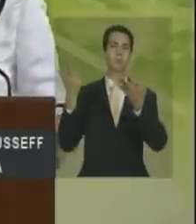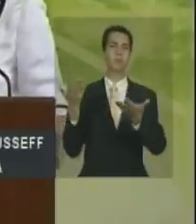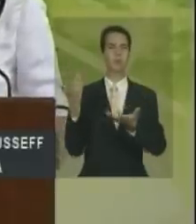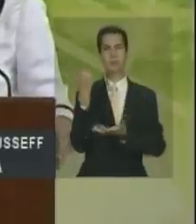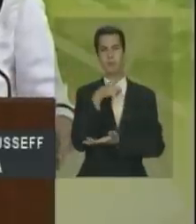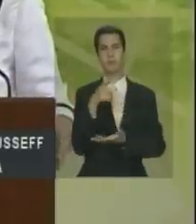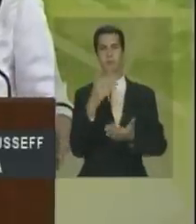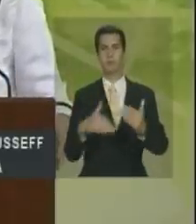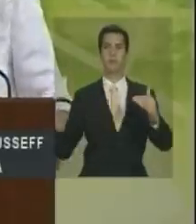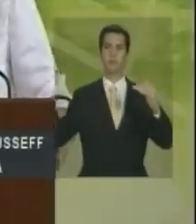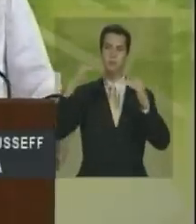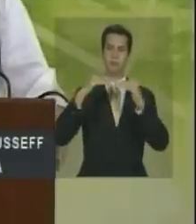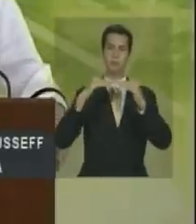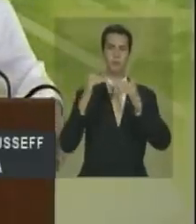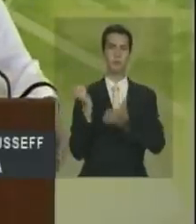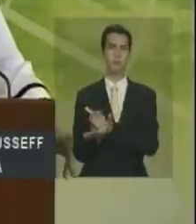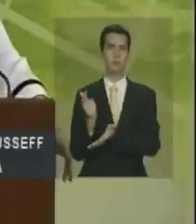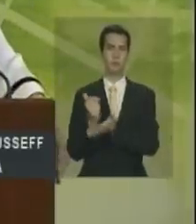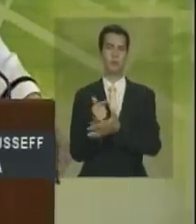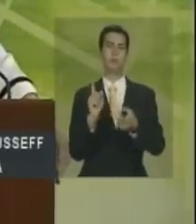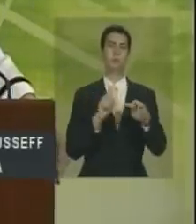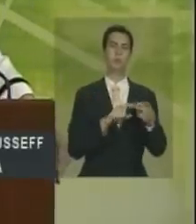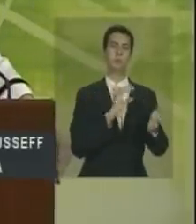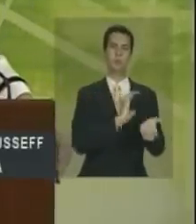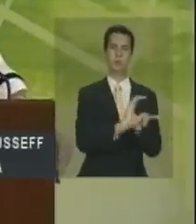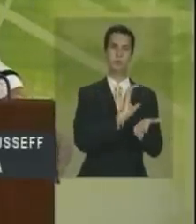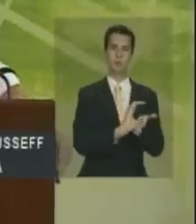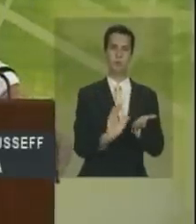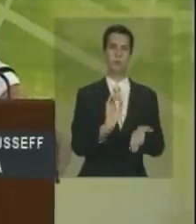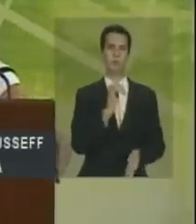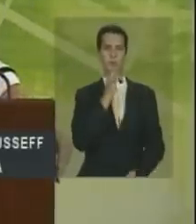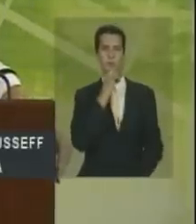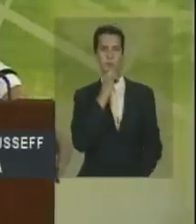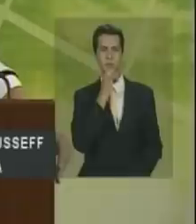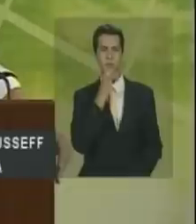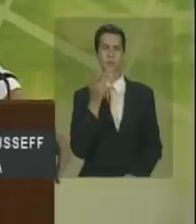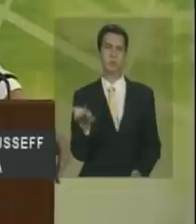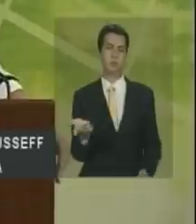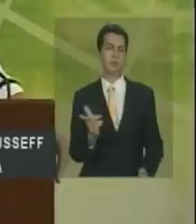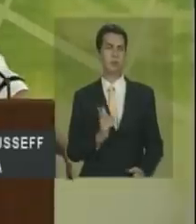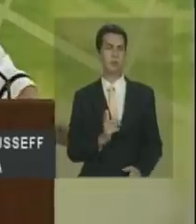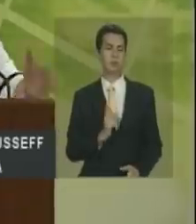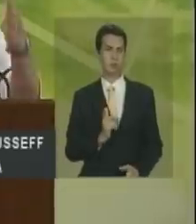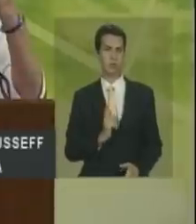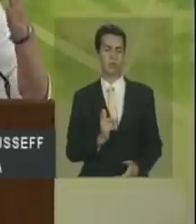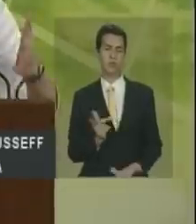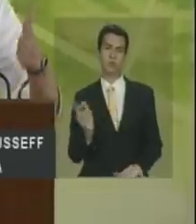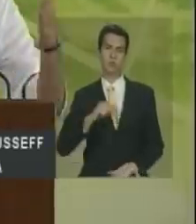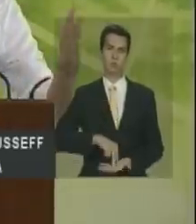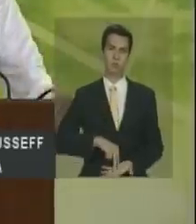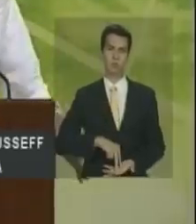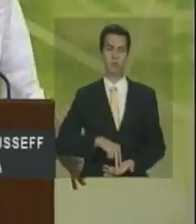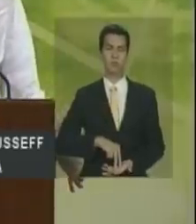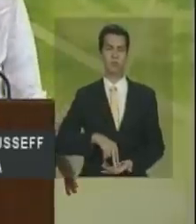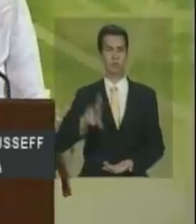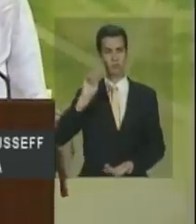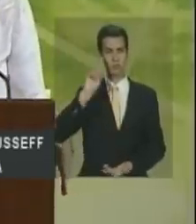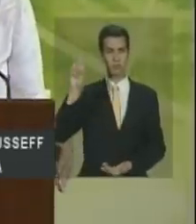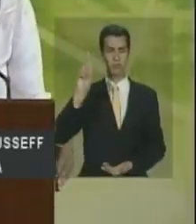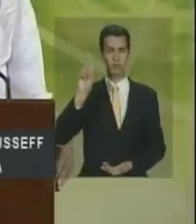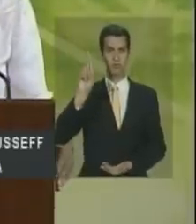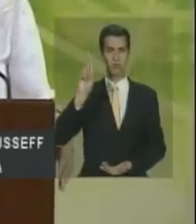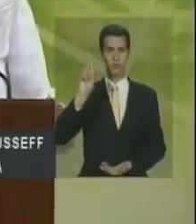relação consumo-investimento, como é o caso das declarações sucessivas dos altos